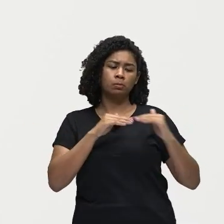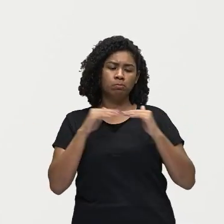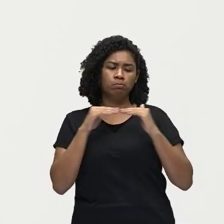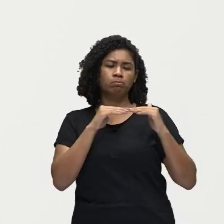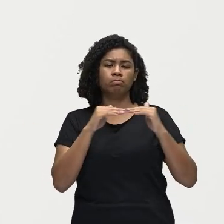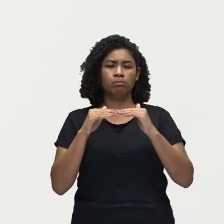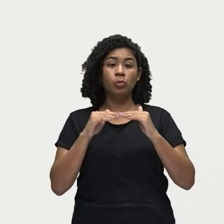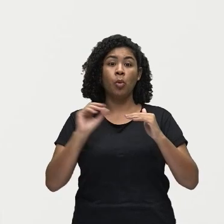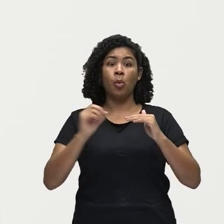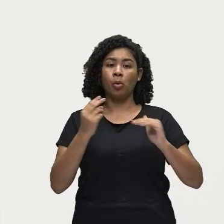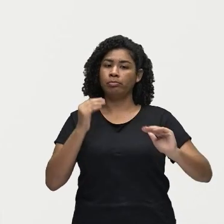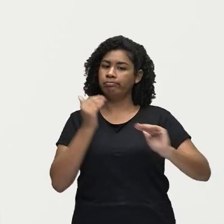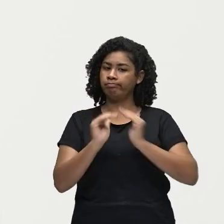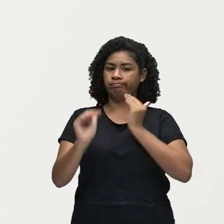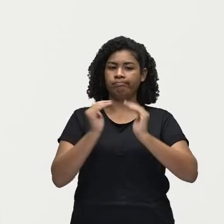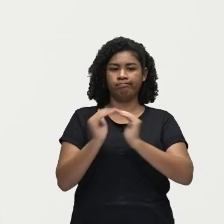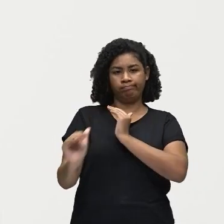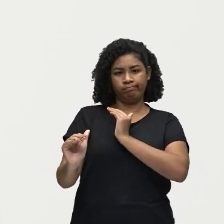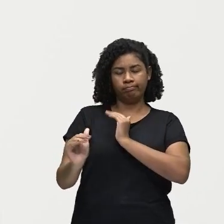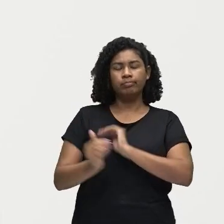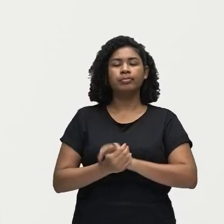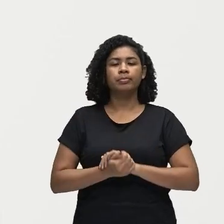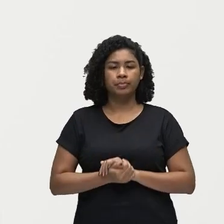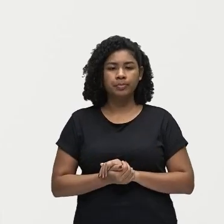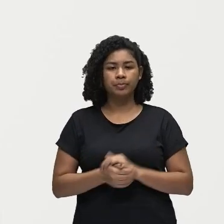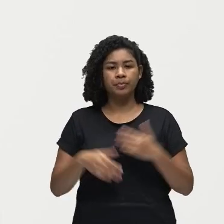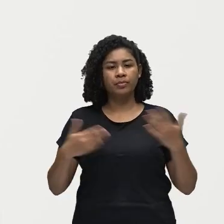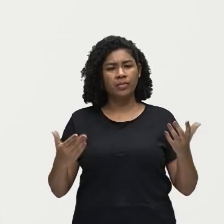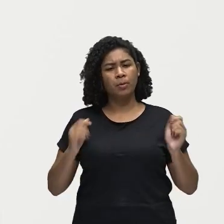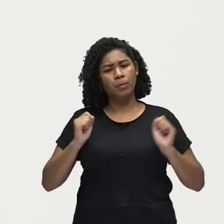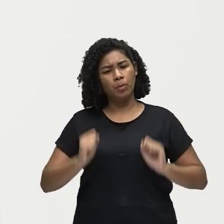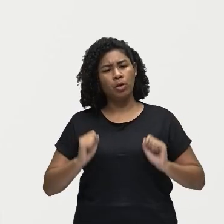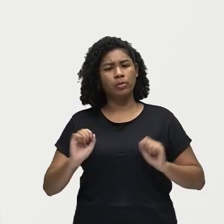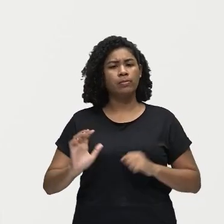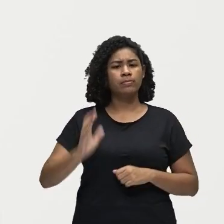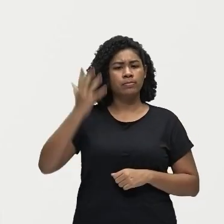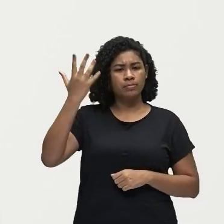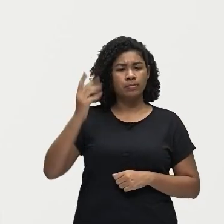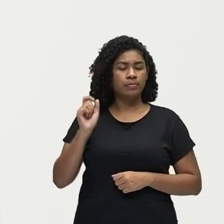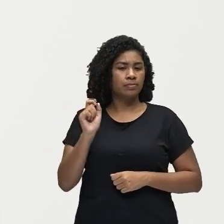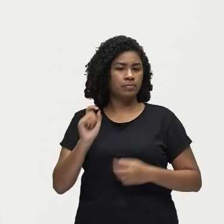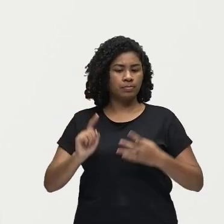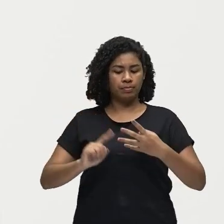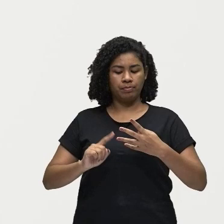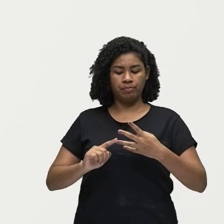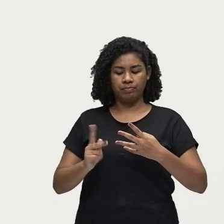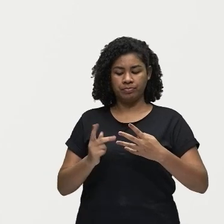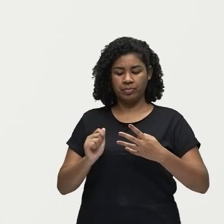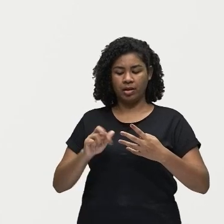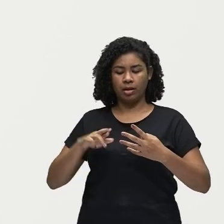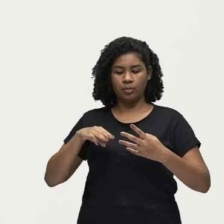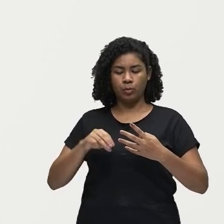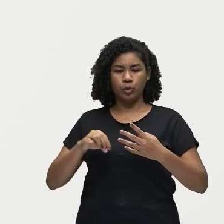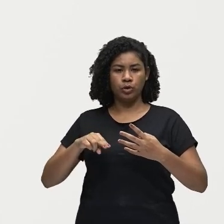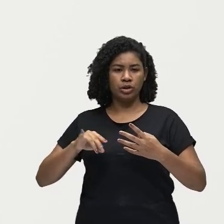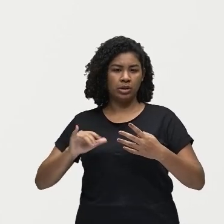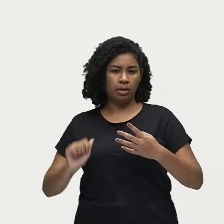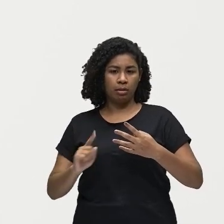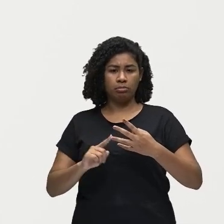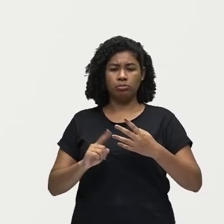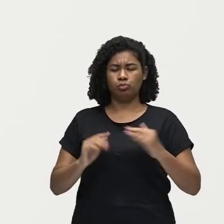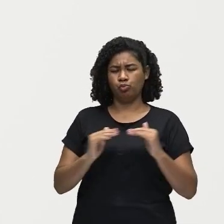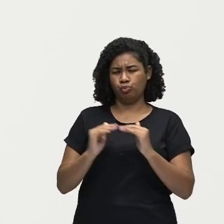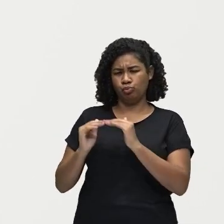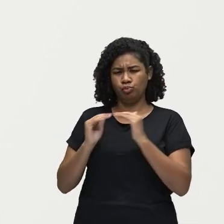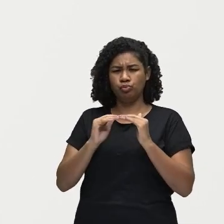ser desarmônicas, tá? Eu posso ter uma relação harmônica em indivíduos da mesma espécie